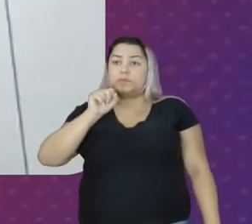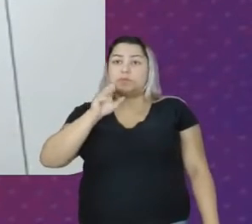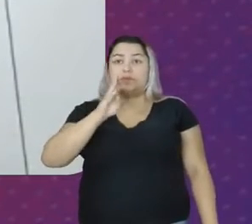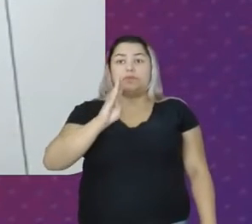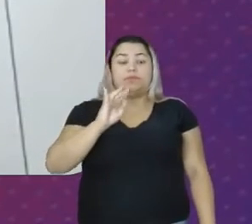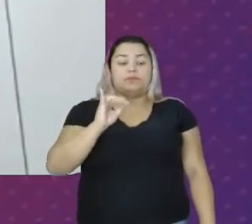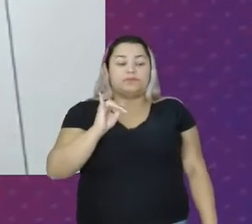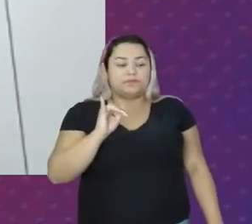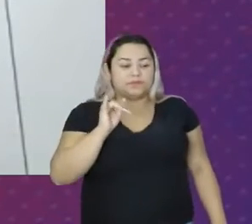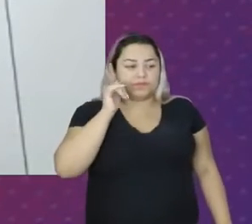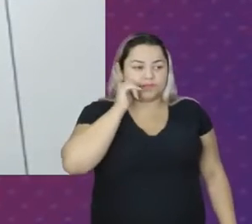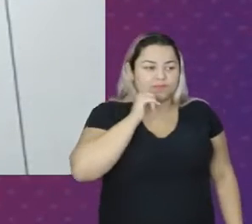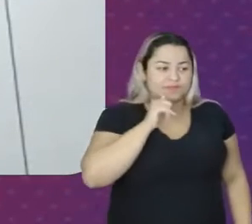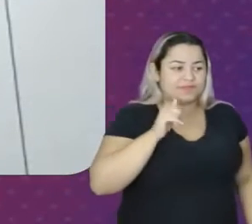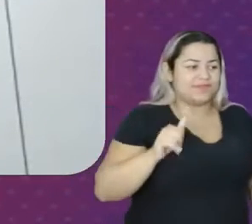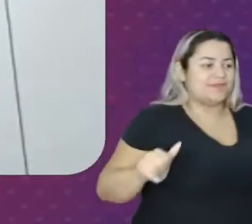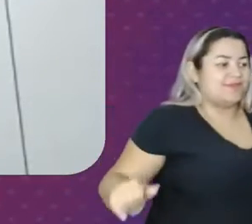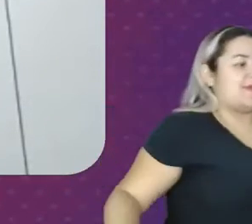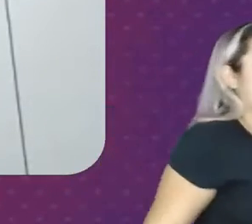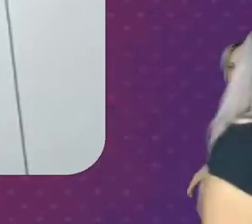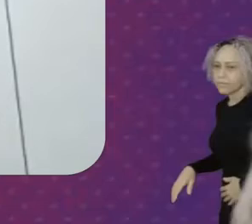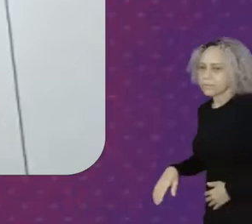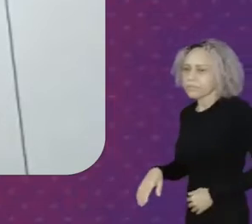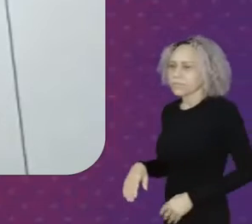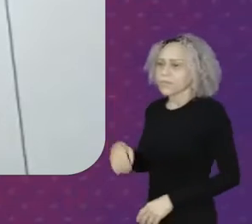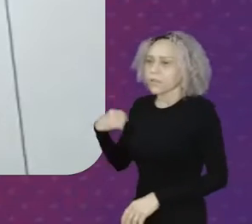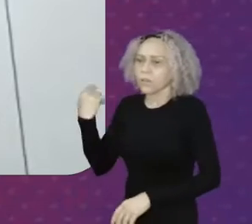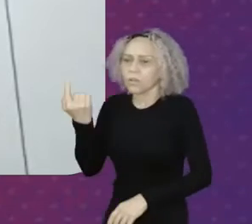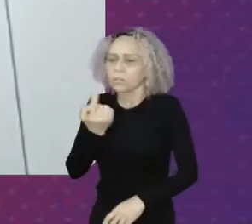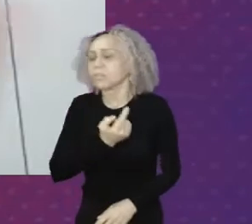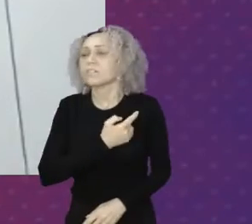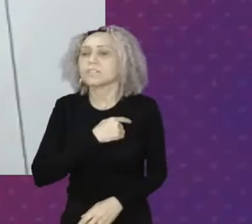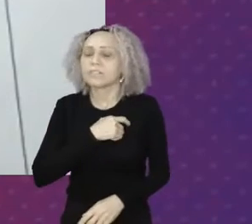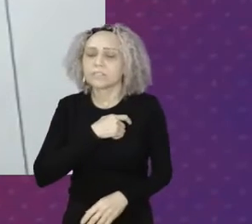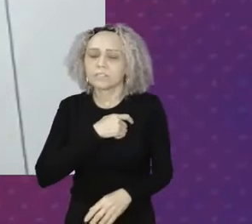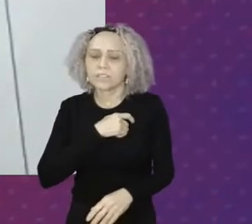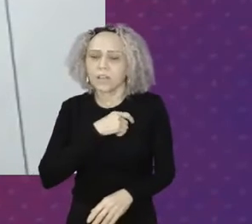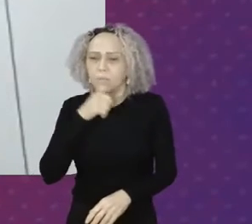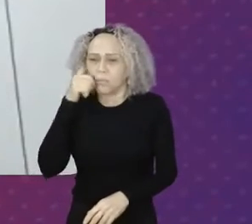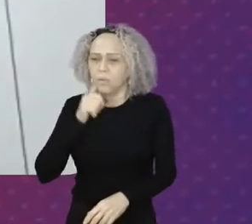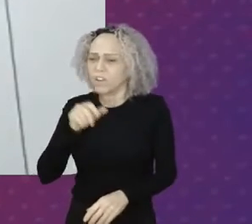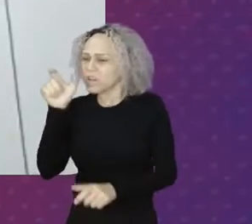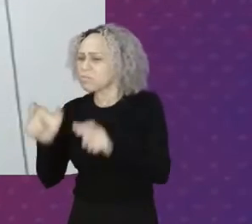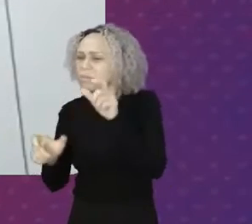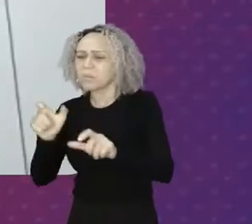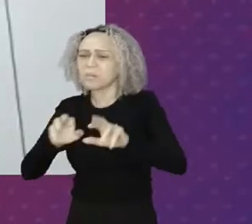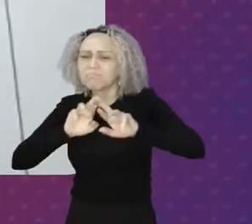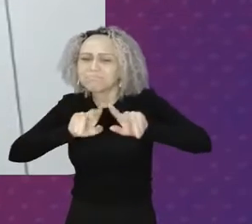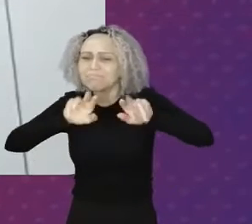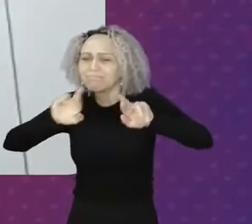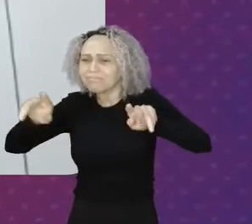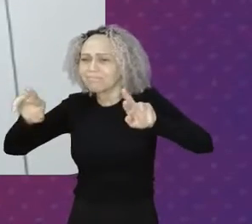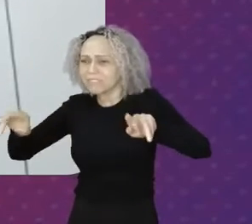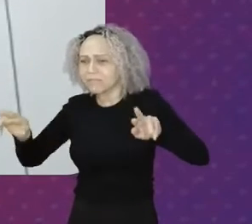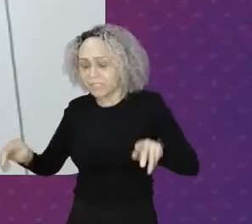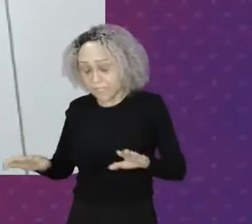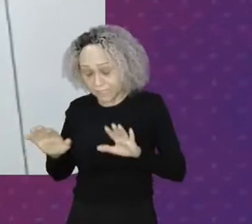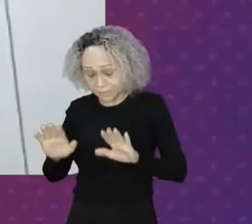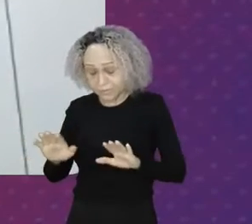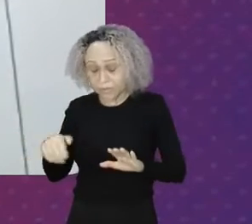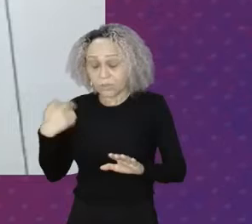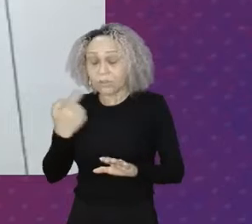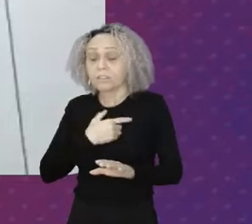trans, mulheres idosas, mulheres do campo, enfim, tem uma diversidade muito grande de mulheres, e o que a gente quer é que essa